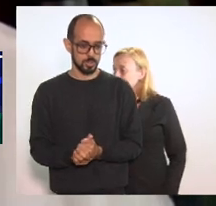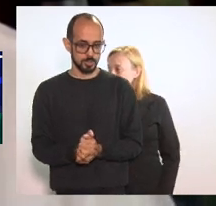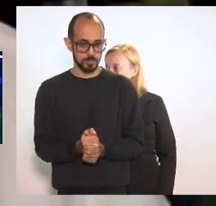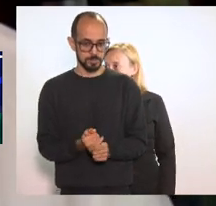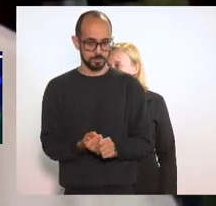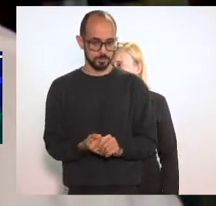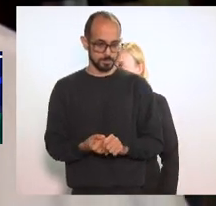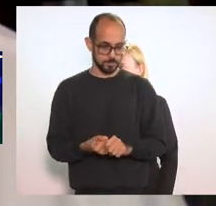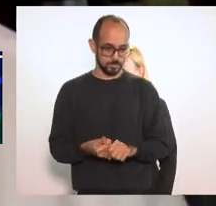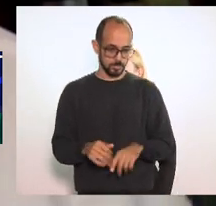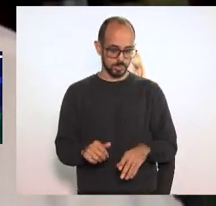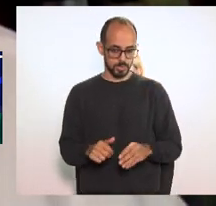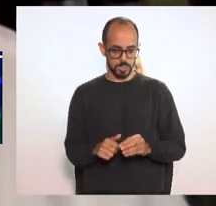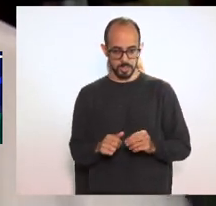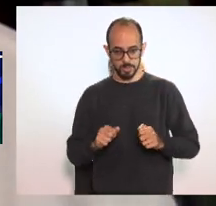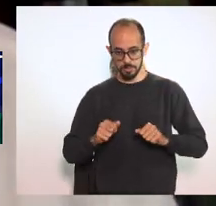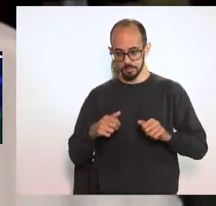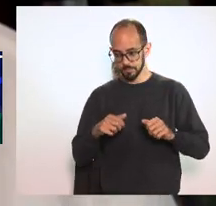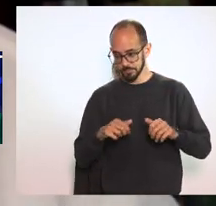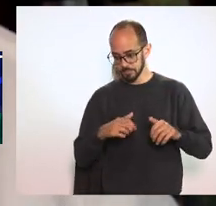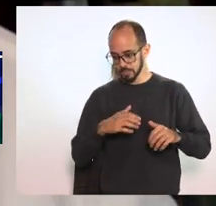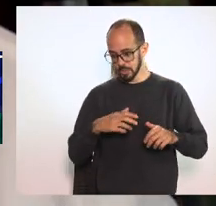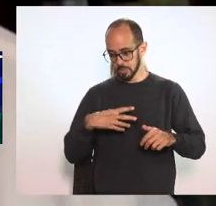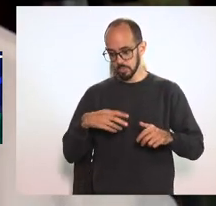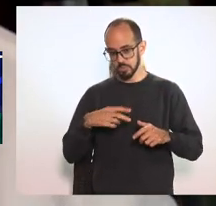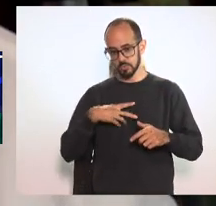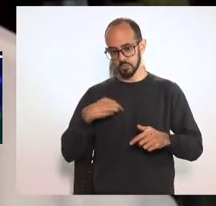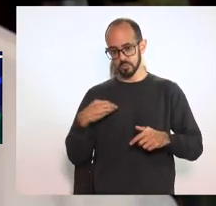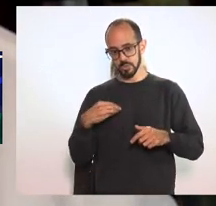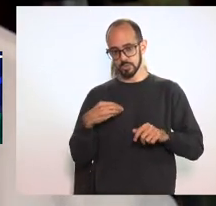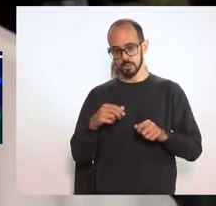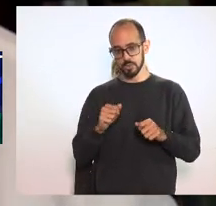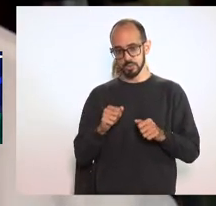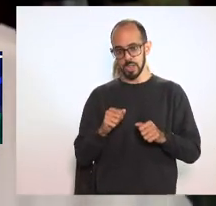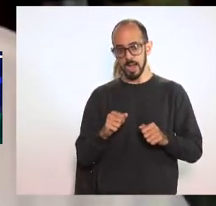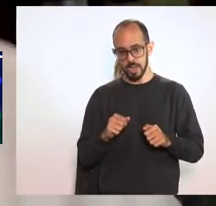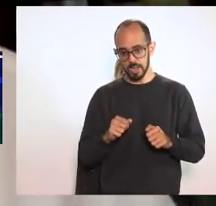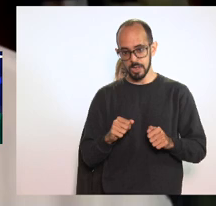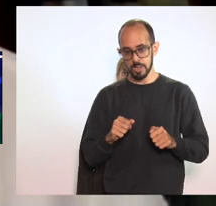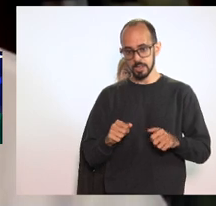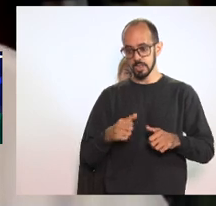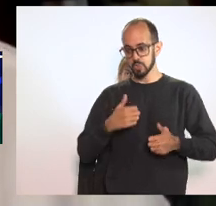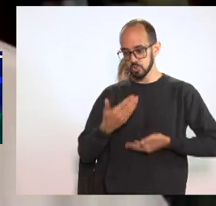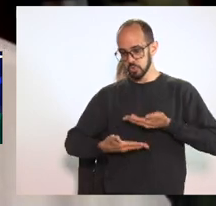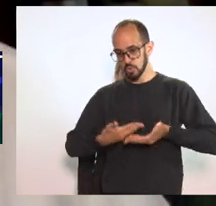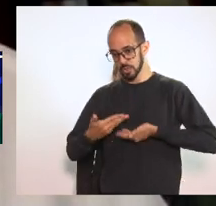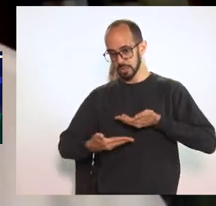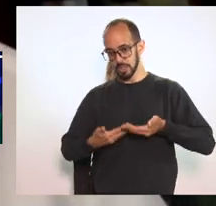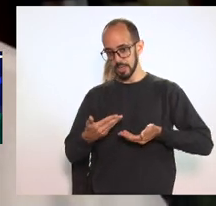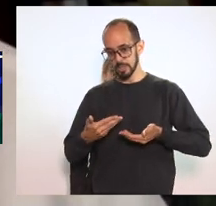ter todos os organismos multilaterais e da Solidariedade que nós temos que ter